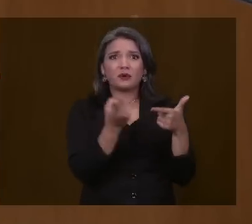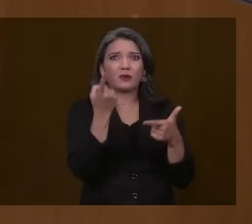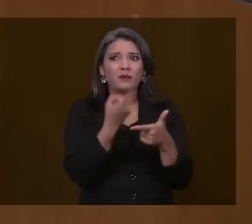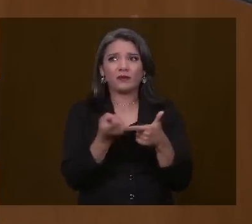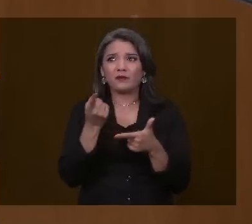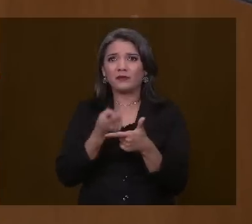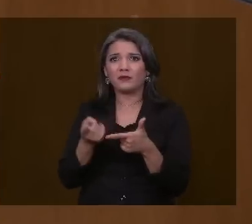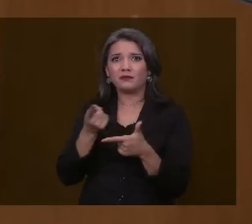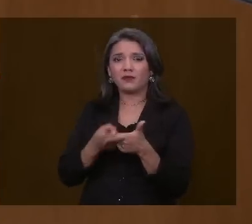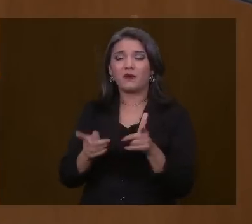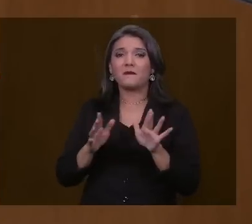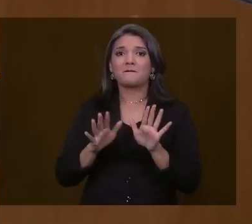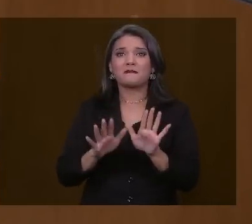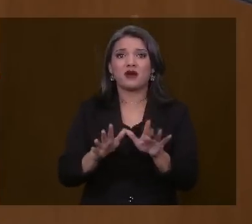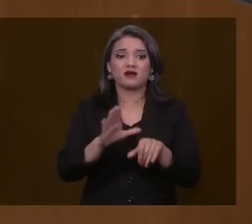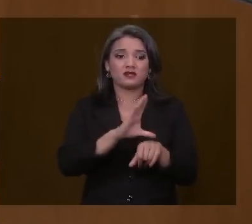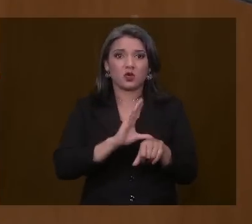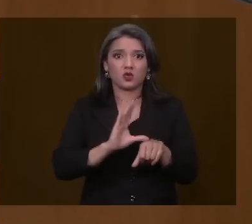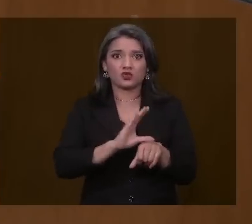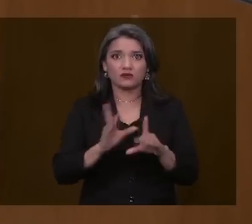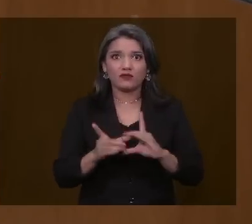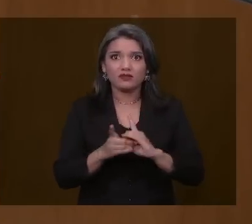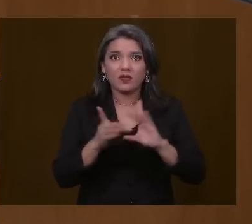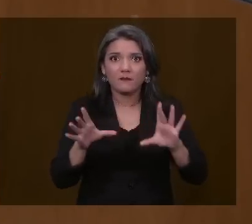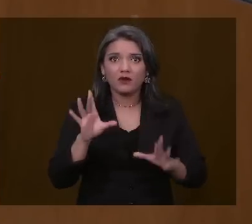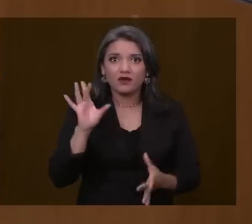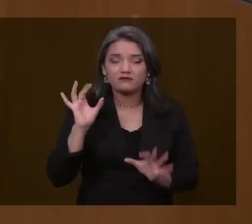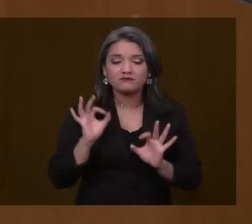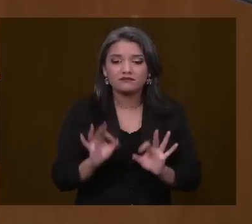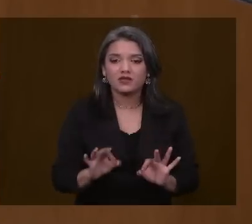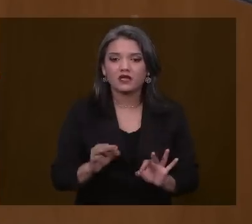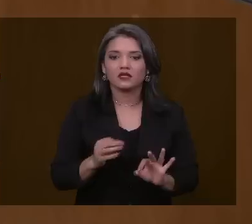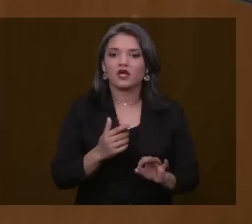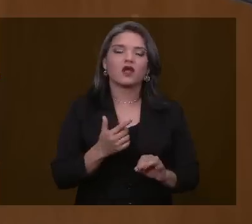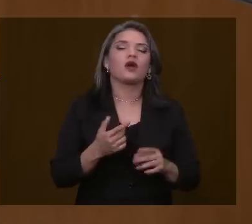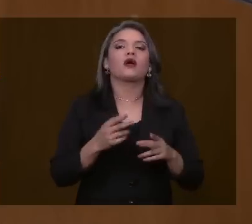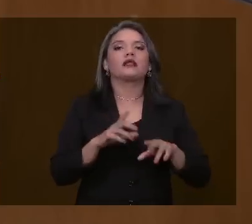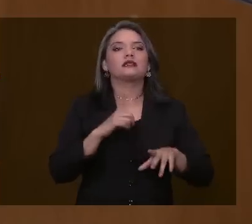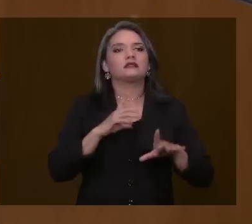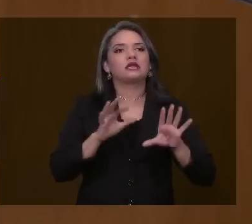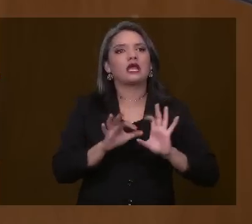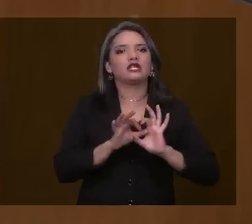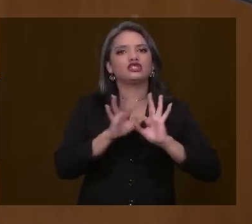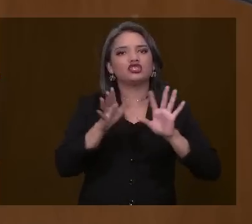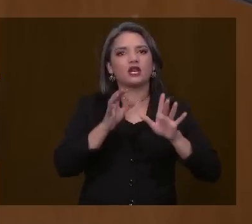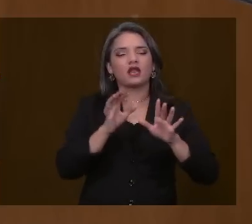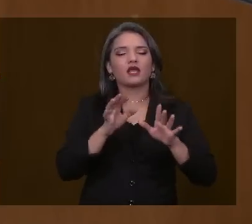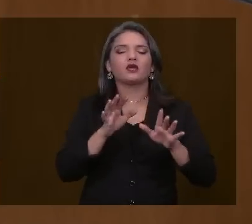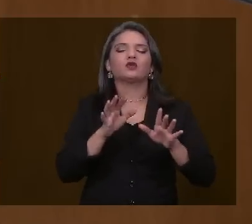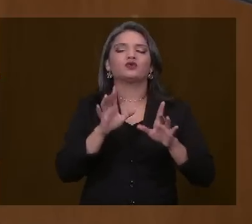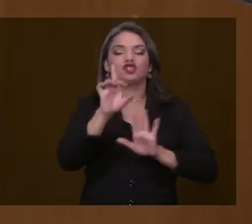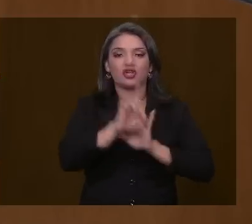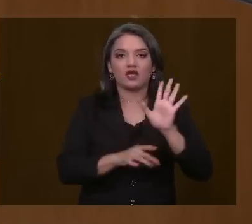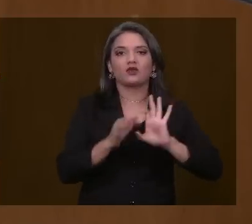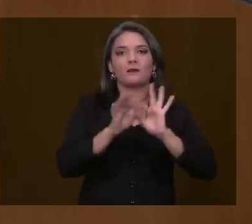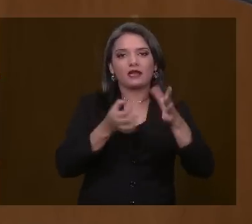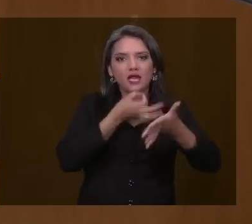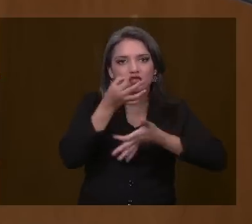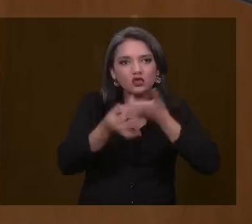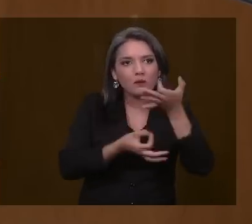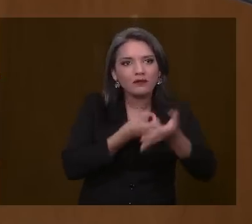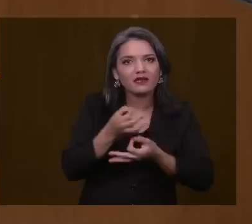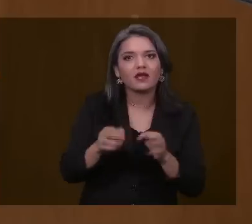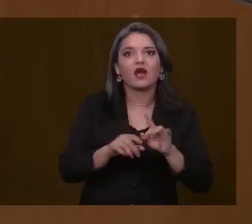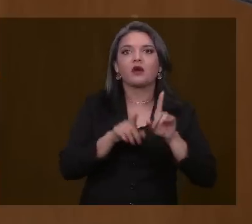uma Constituição democrática não protege, pelo direito de liberdade de expressão, pregações golpistas comprometidas